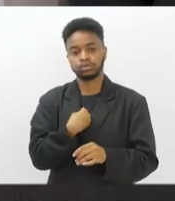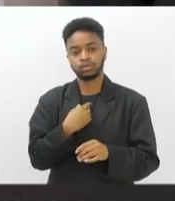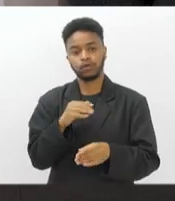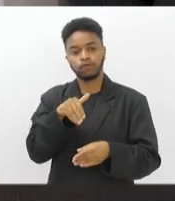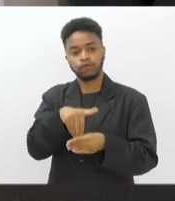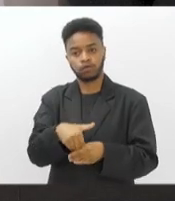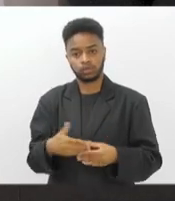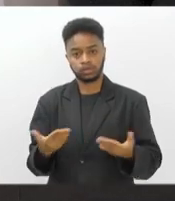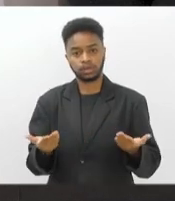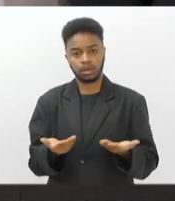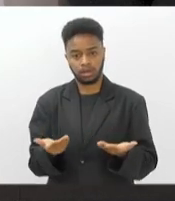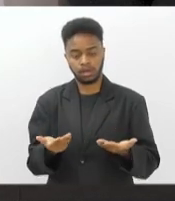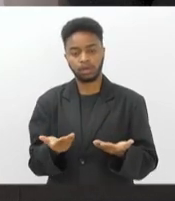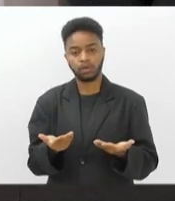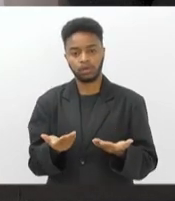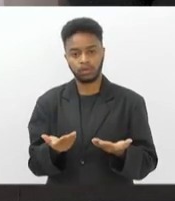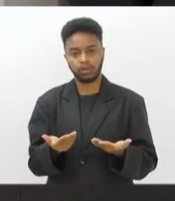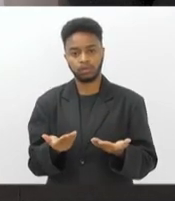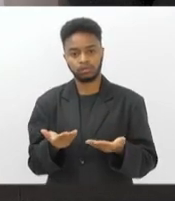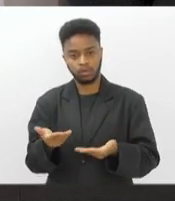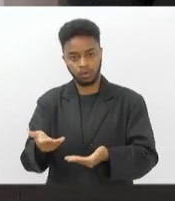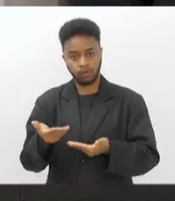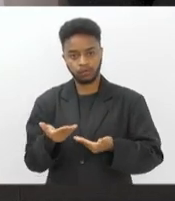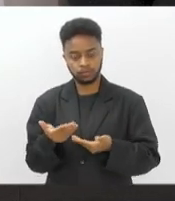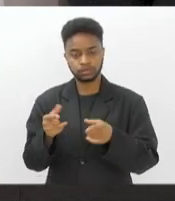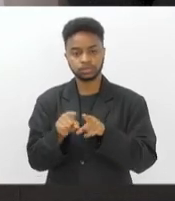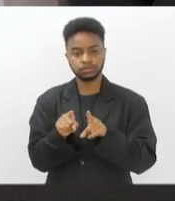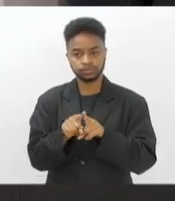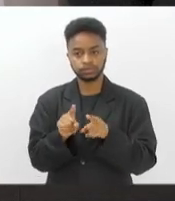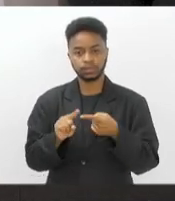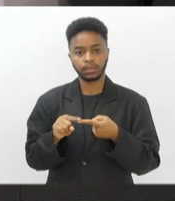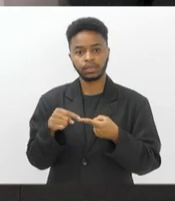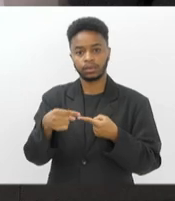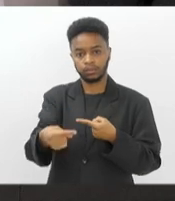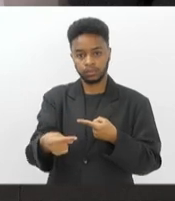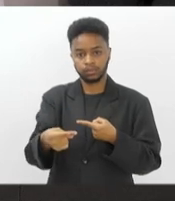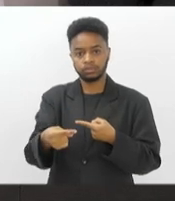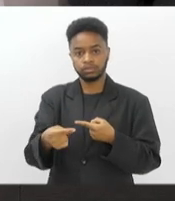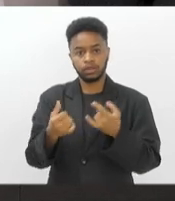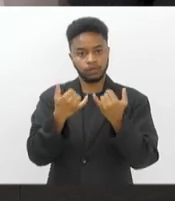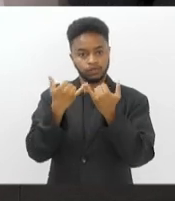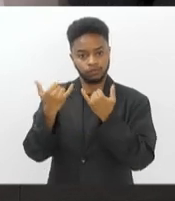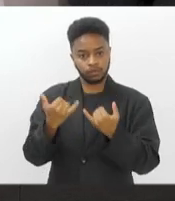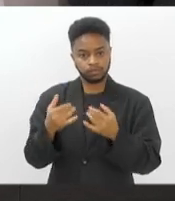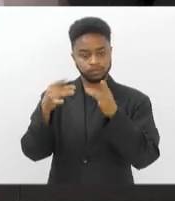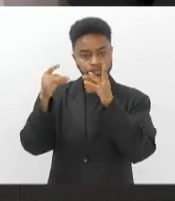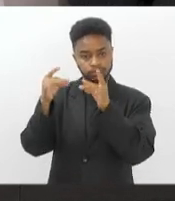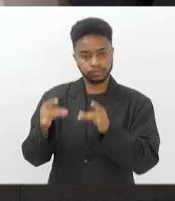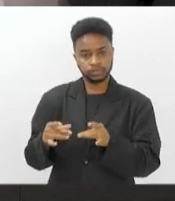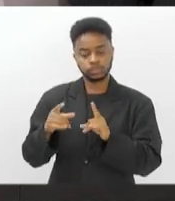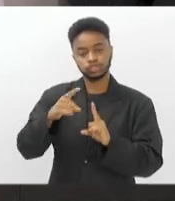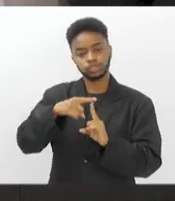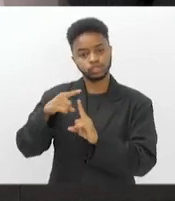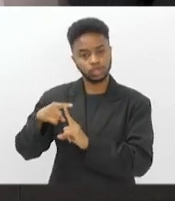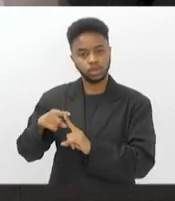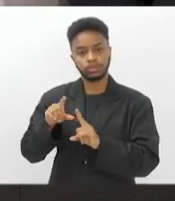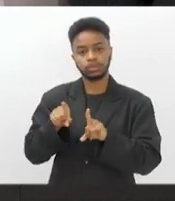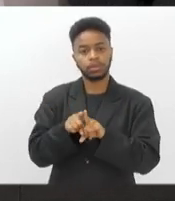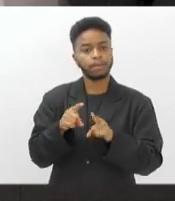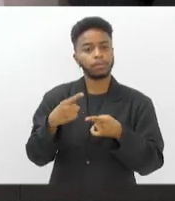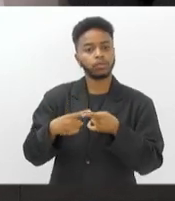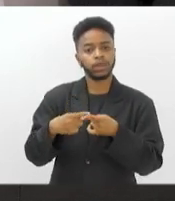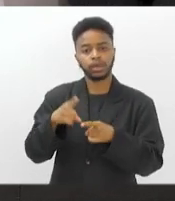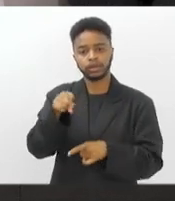votação estas o convite e depois eh todos os dados dados tipos de casos quantidade de cancelamento